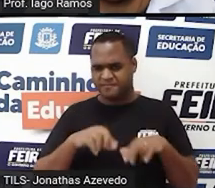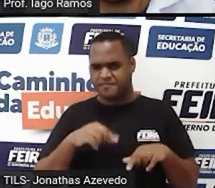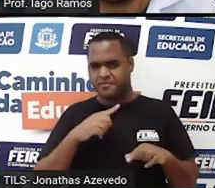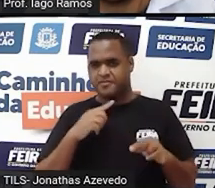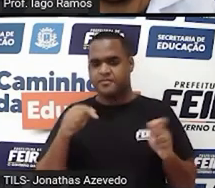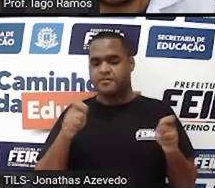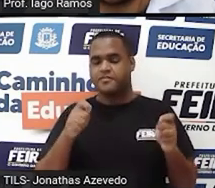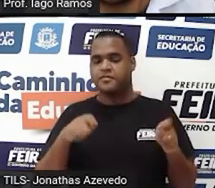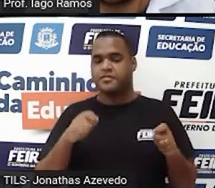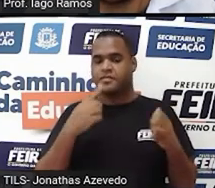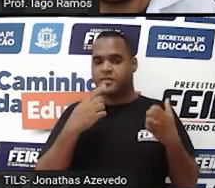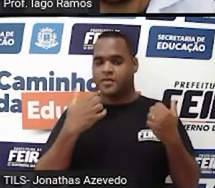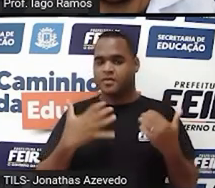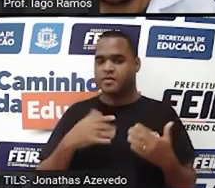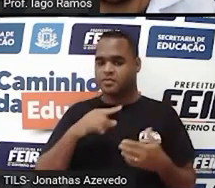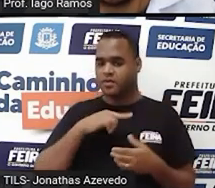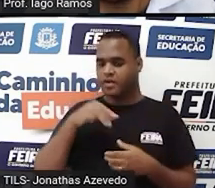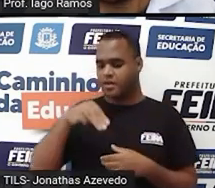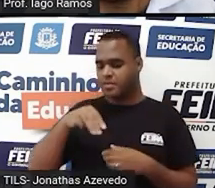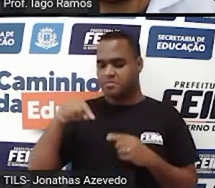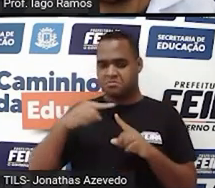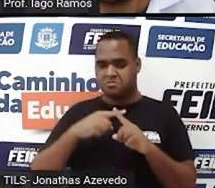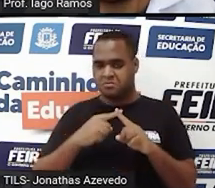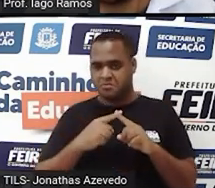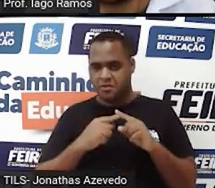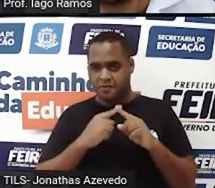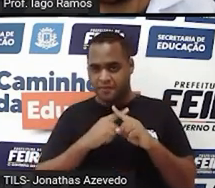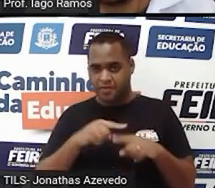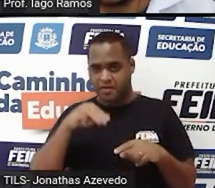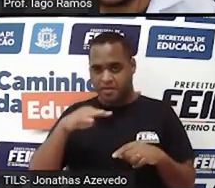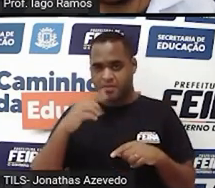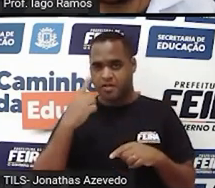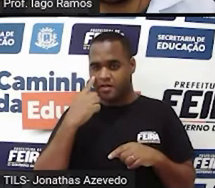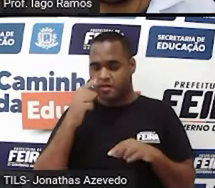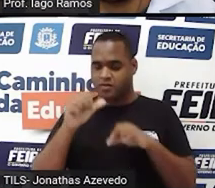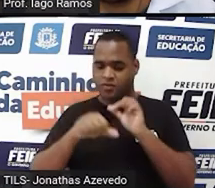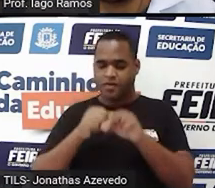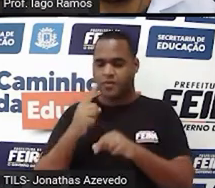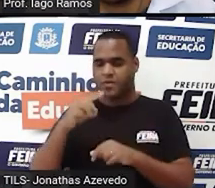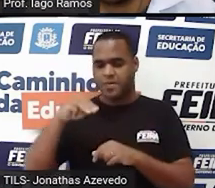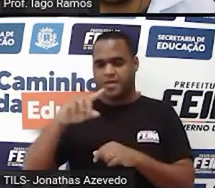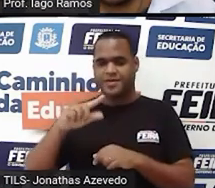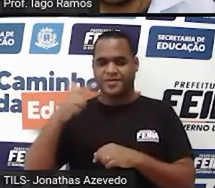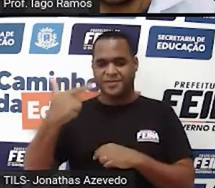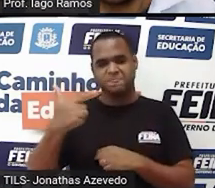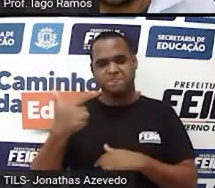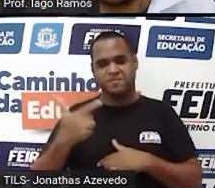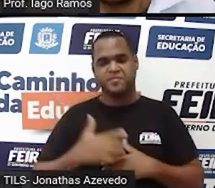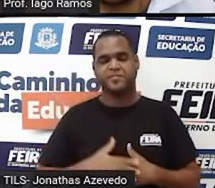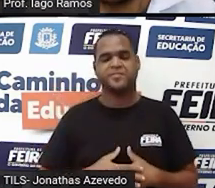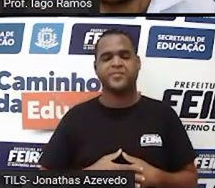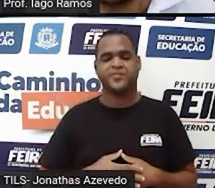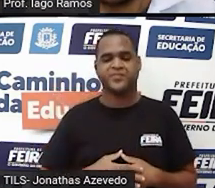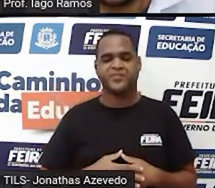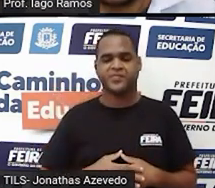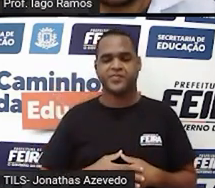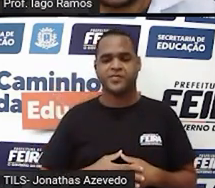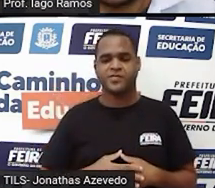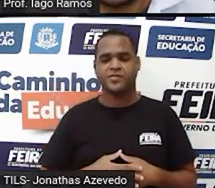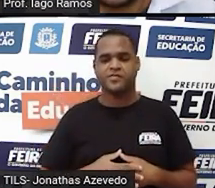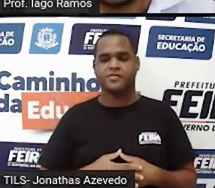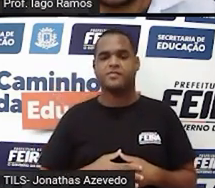quando a gente tem uma coisa vezes ela mesma na forma de potência é ela é levada dois ó é o